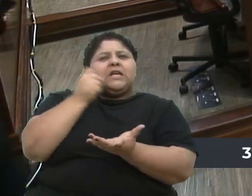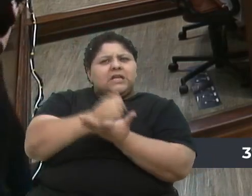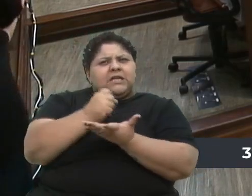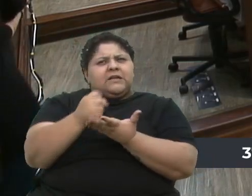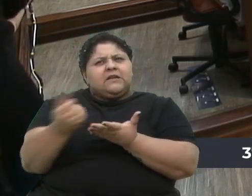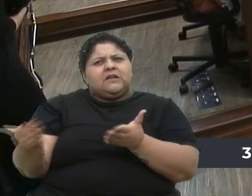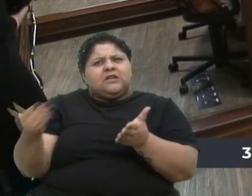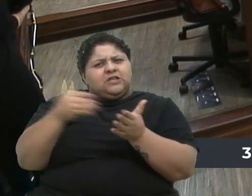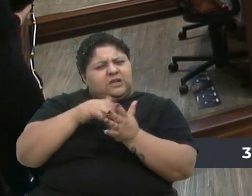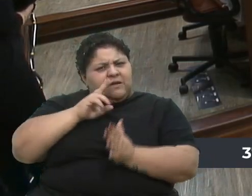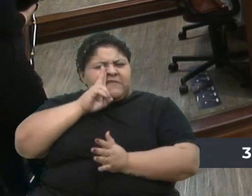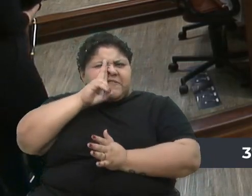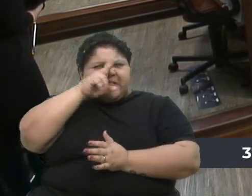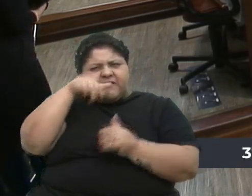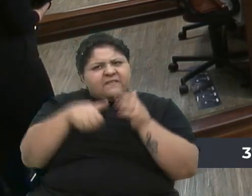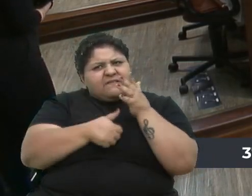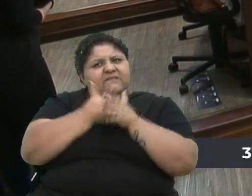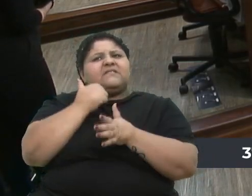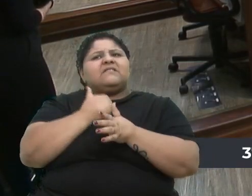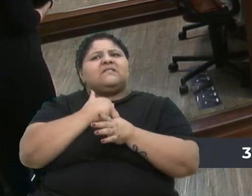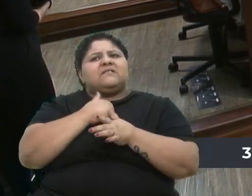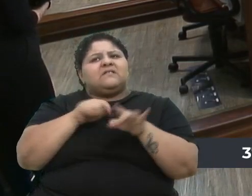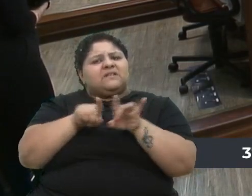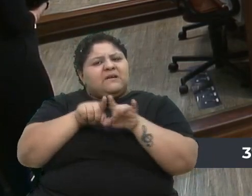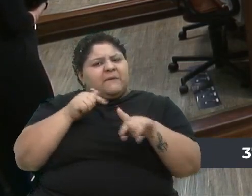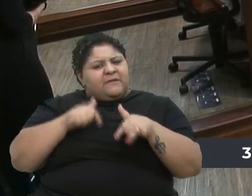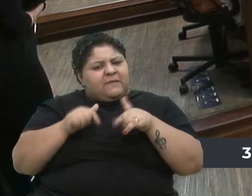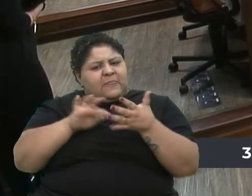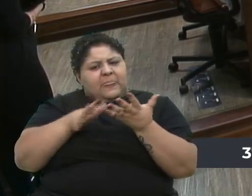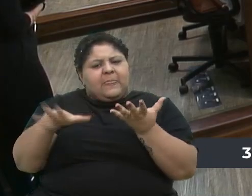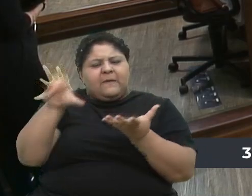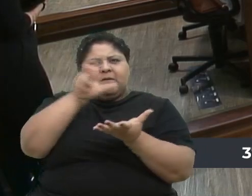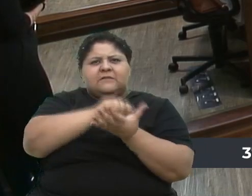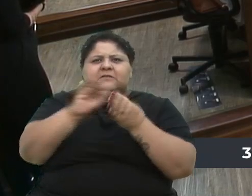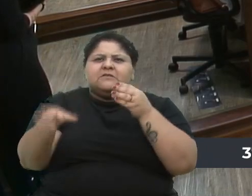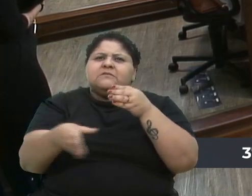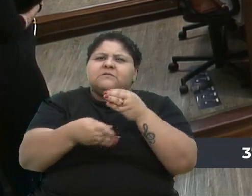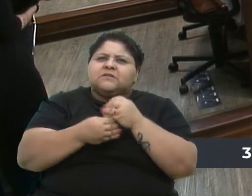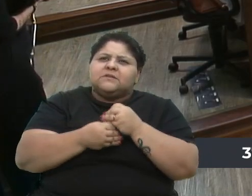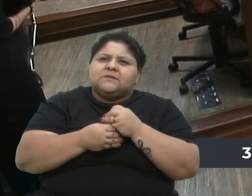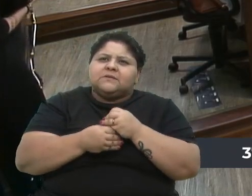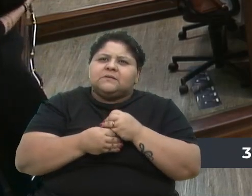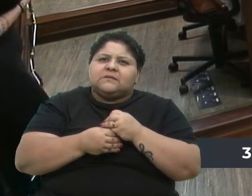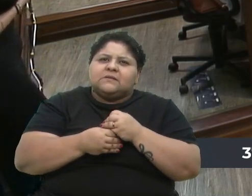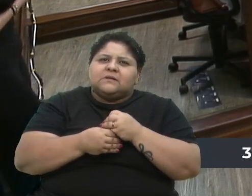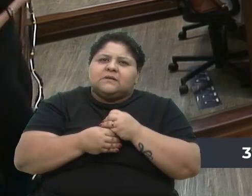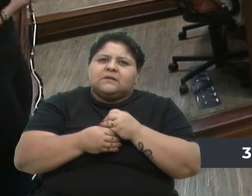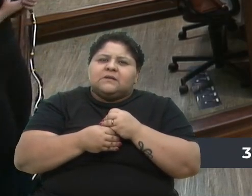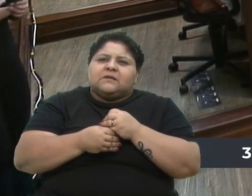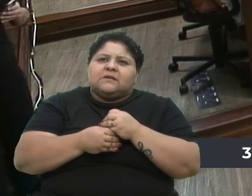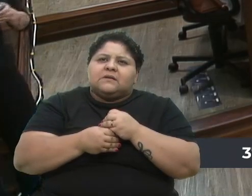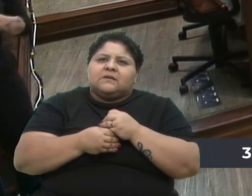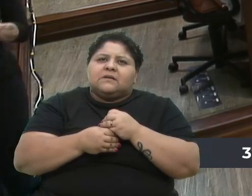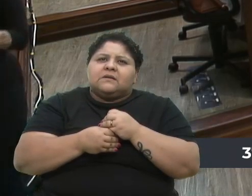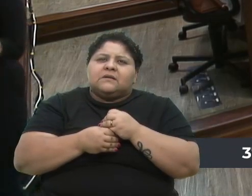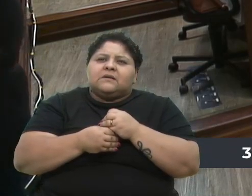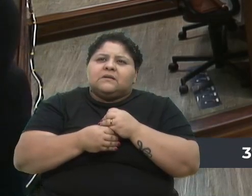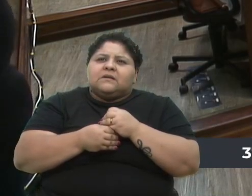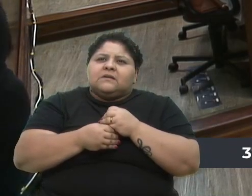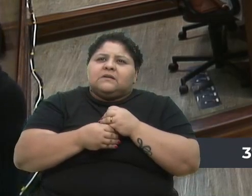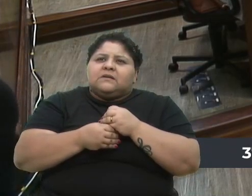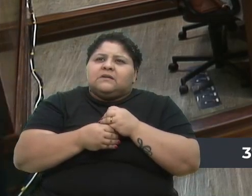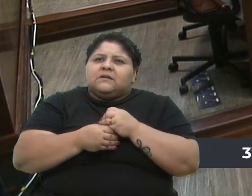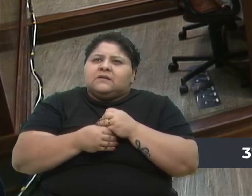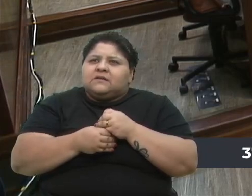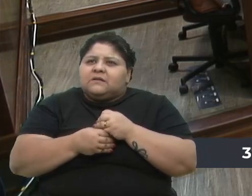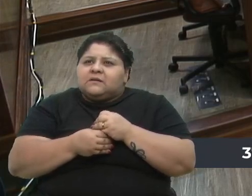bastante também na melhoria do serviço da Codeca. Sua parte, vereador. Obrigado, vereador Lucas, pela parte. É só uma pergunta